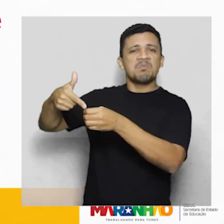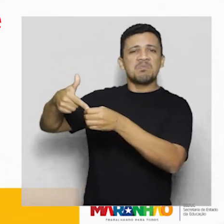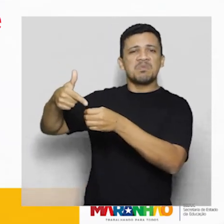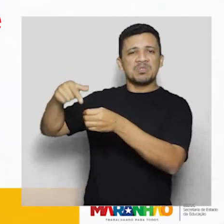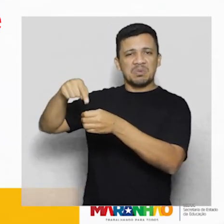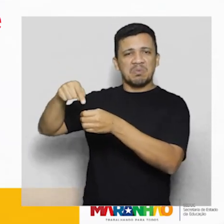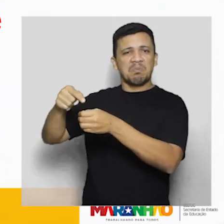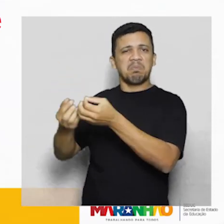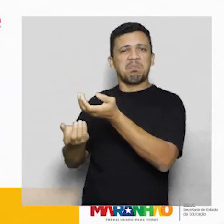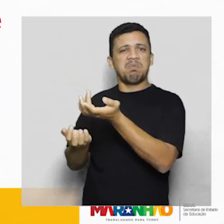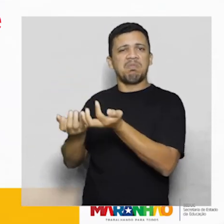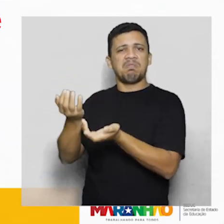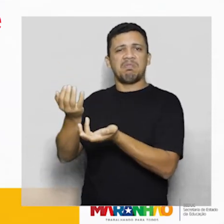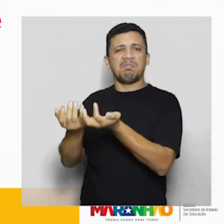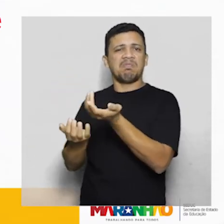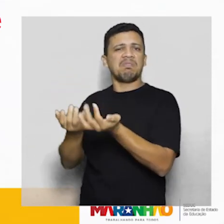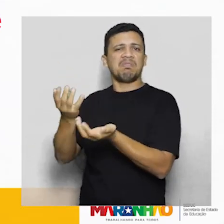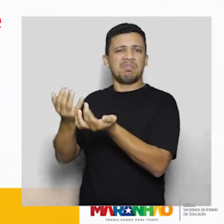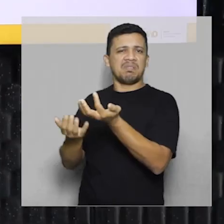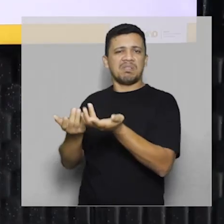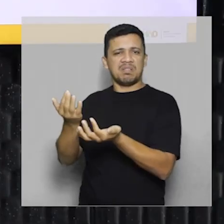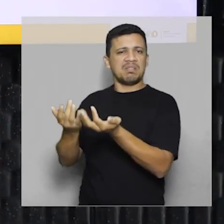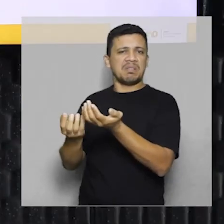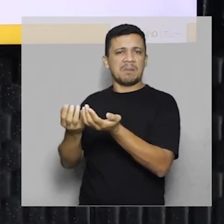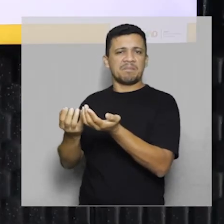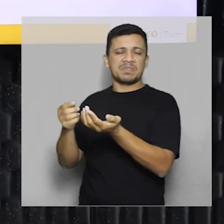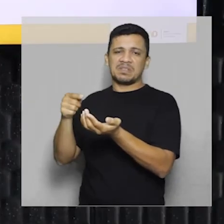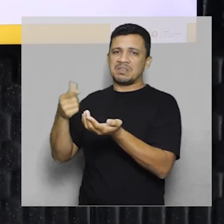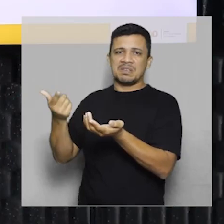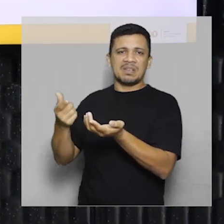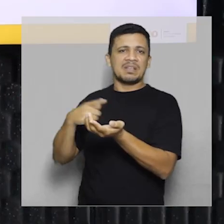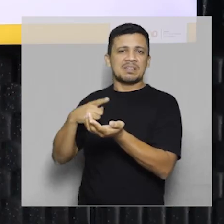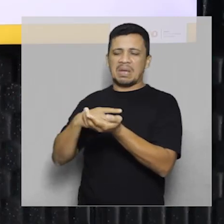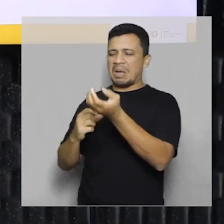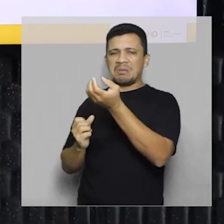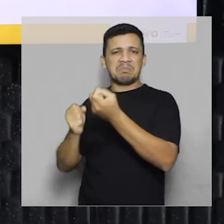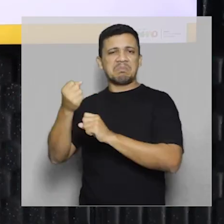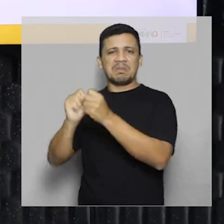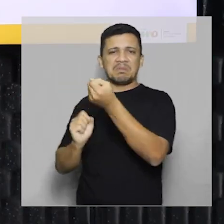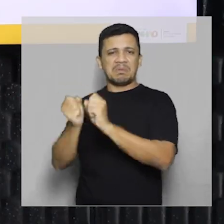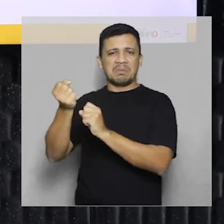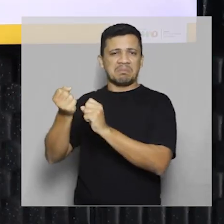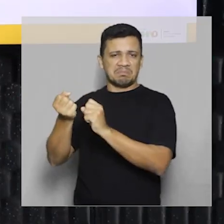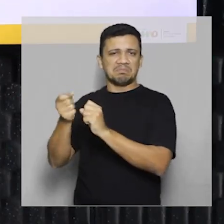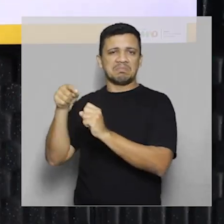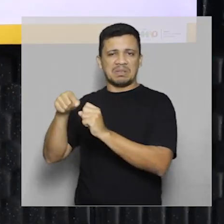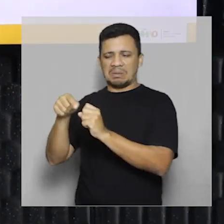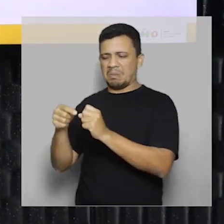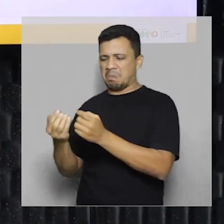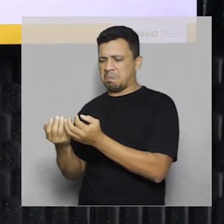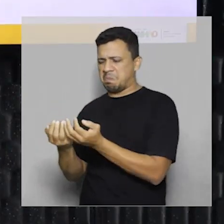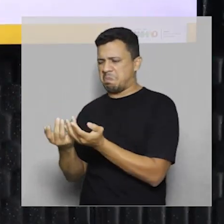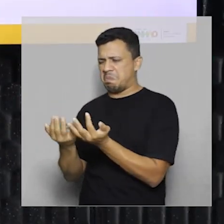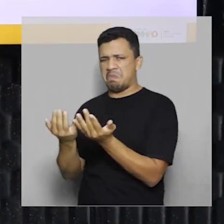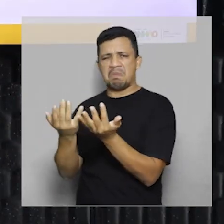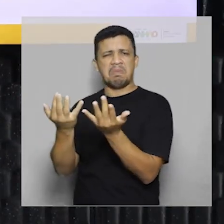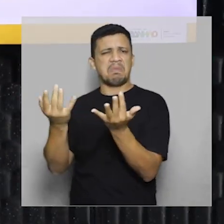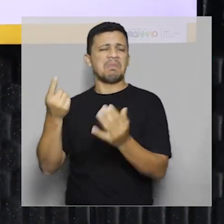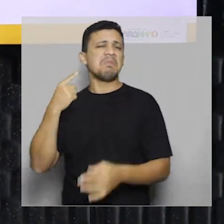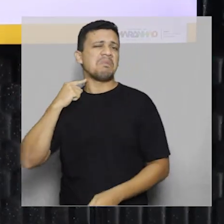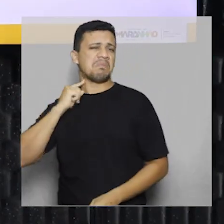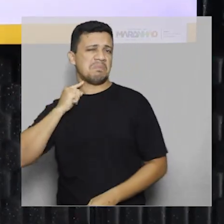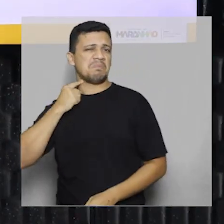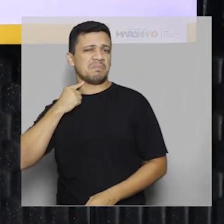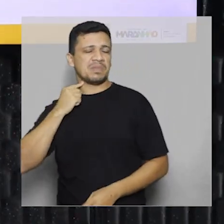seja é a partir dos combustíveis retirados do petróleo certo Então nesse